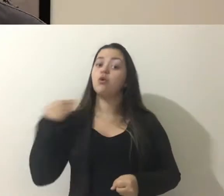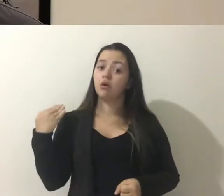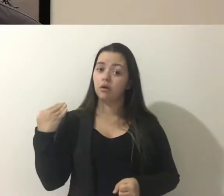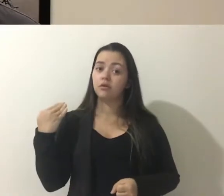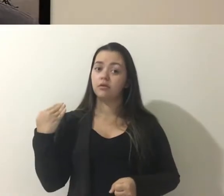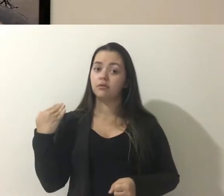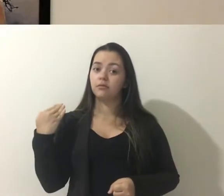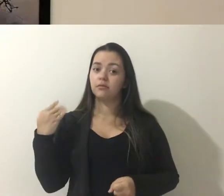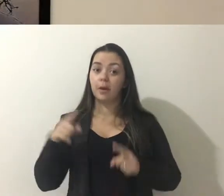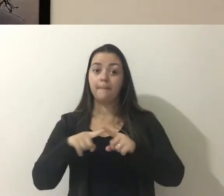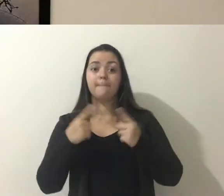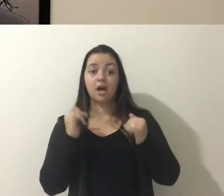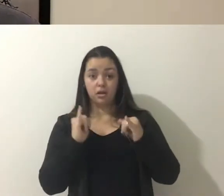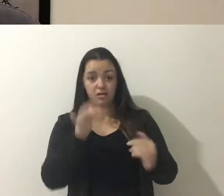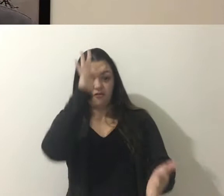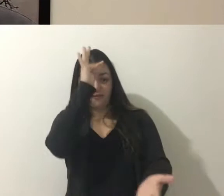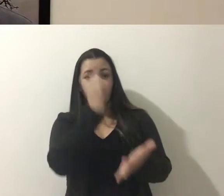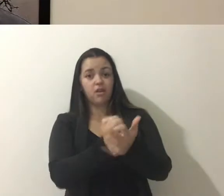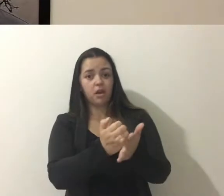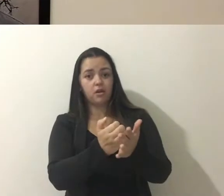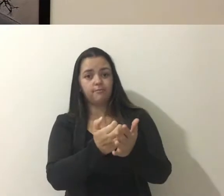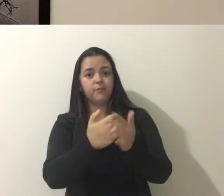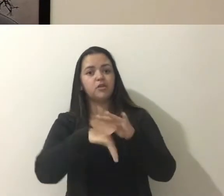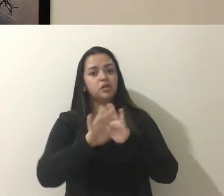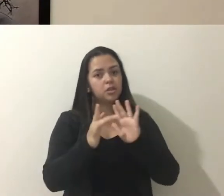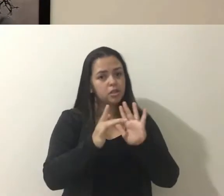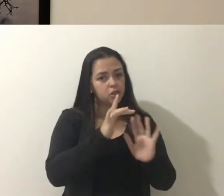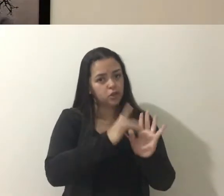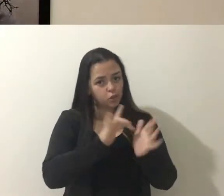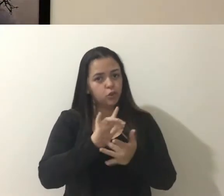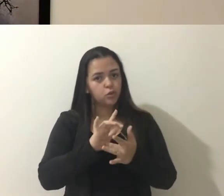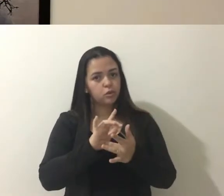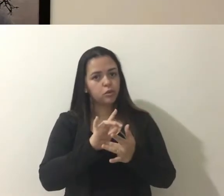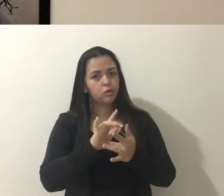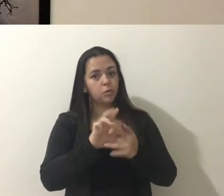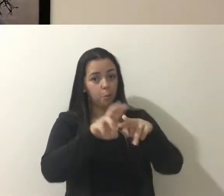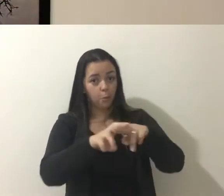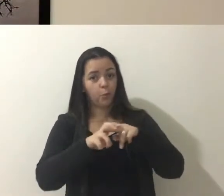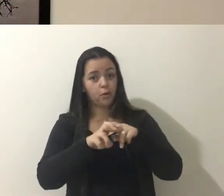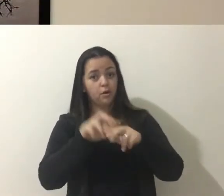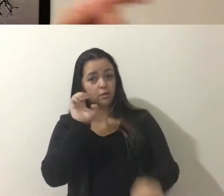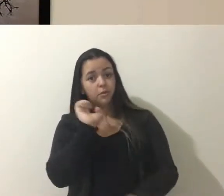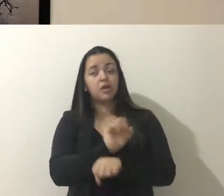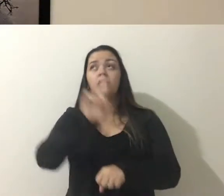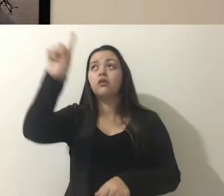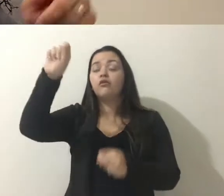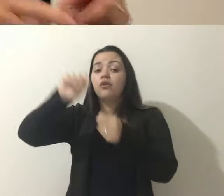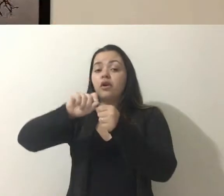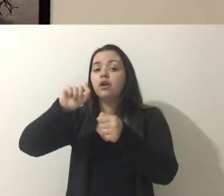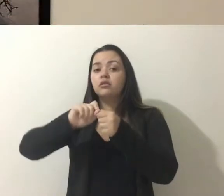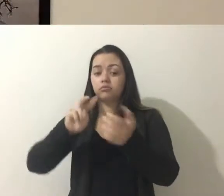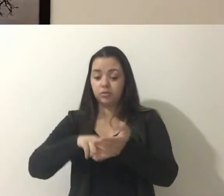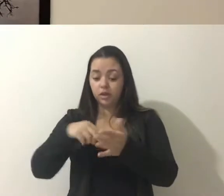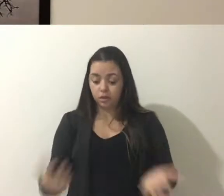morrer, mas aqueles que têm a fé no Senhor Jesus, esses, por causa da esperança do que Ele fez e